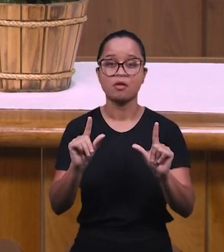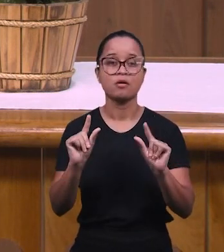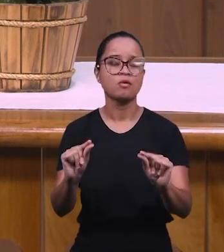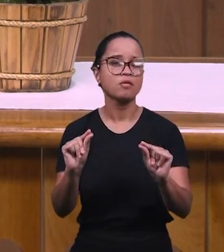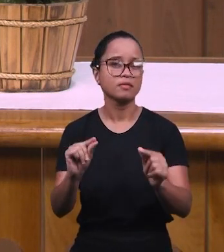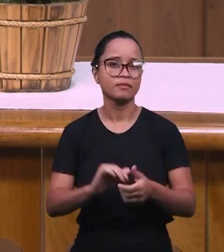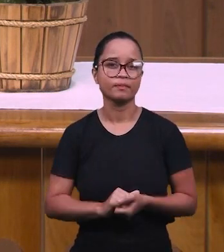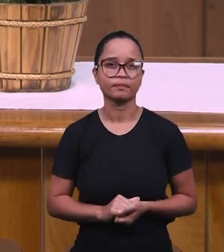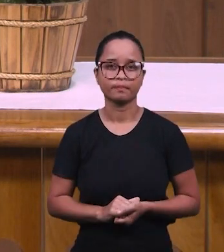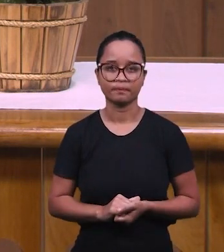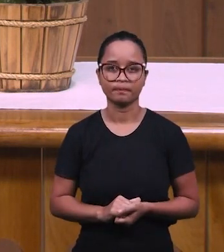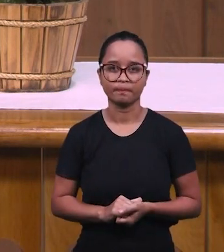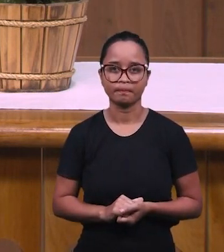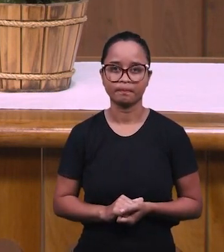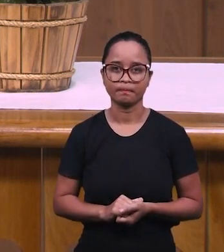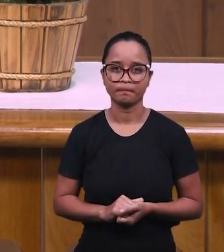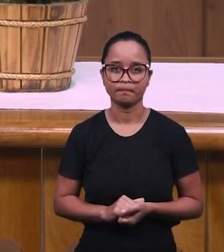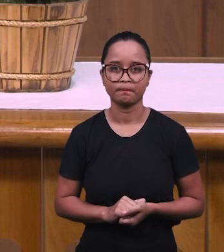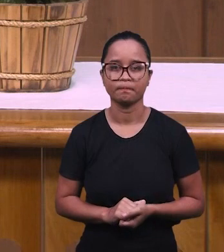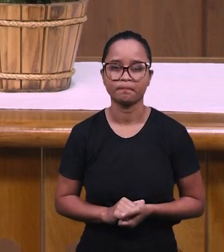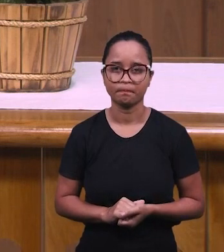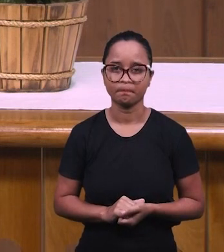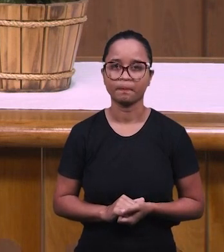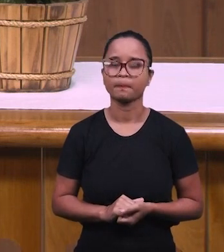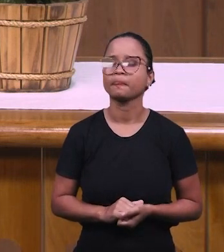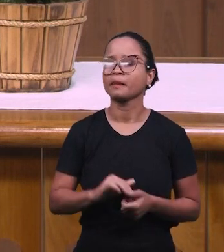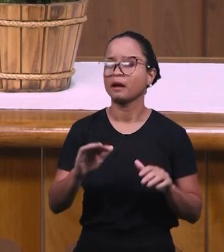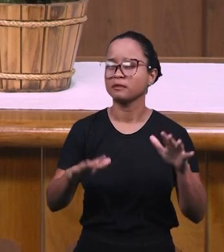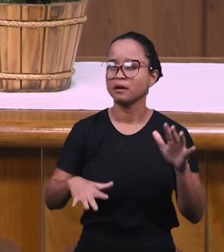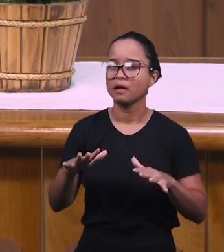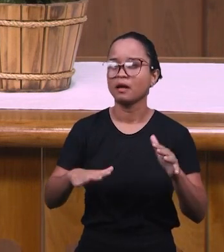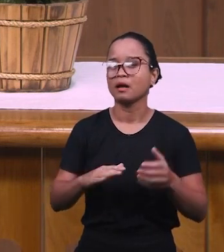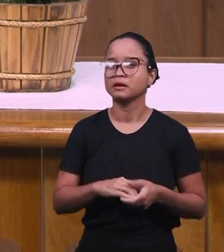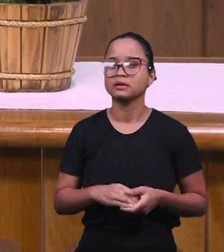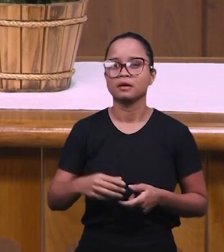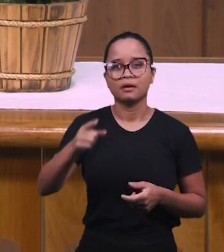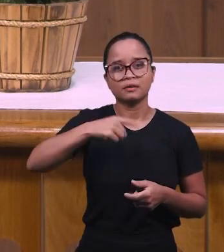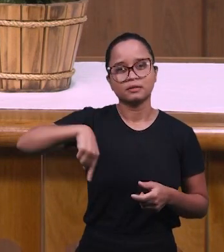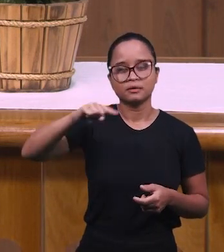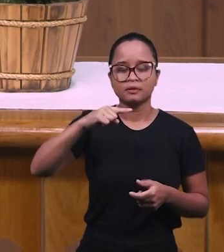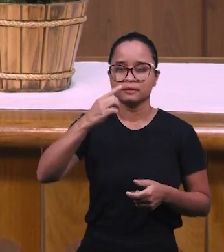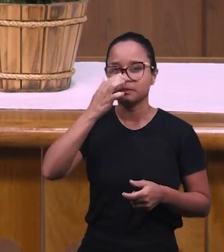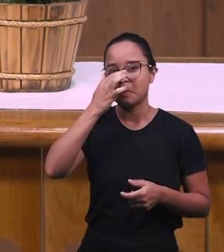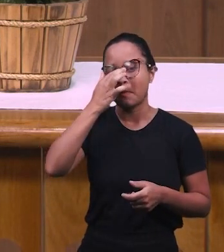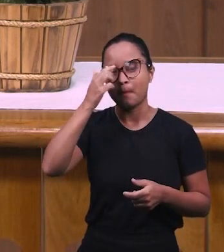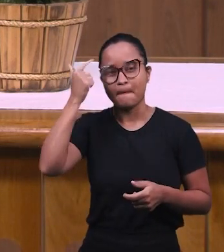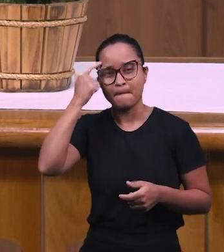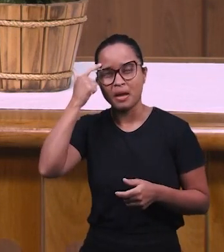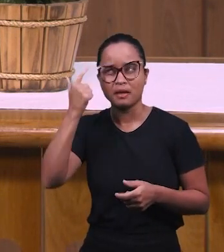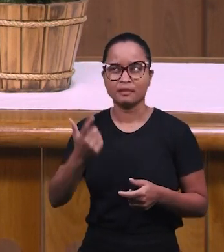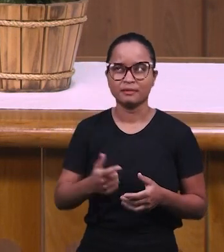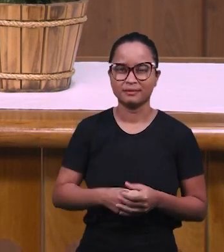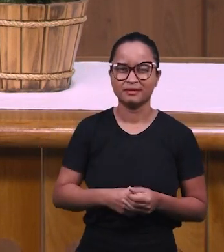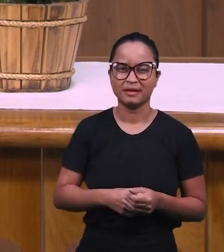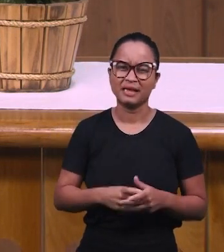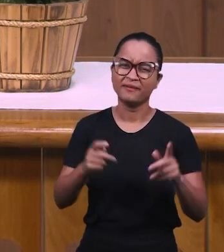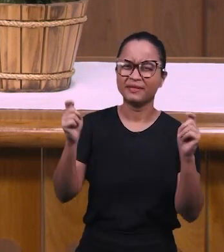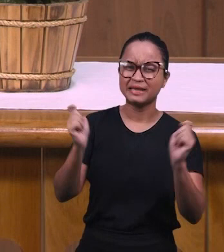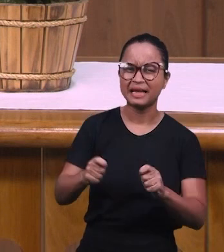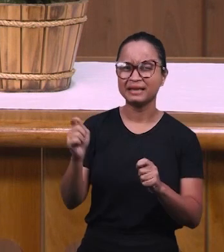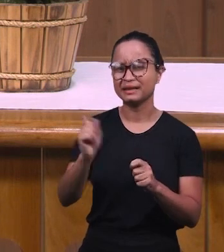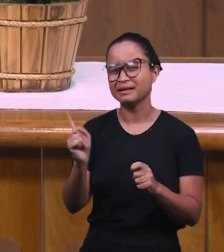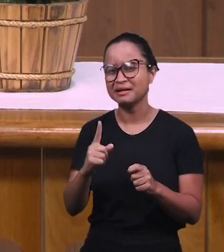que aquilo que às vezes nós achamos que não vai